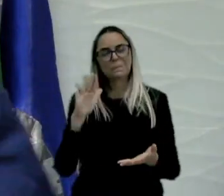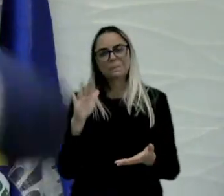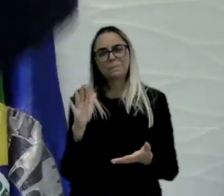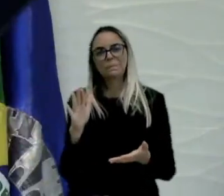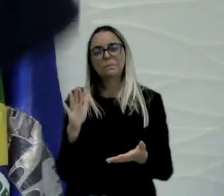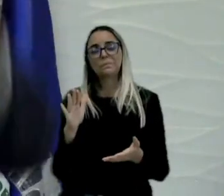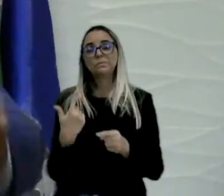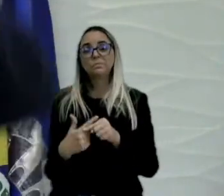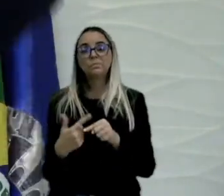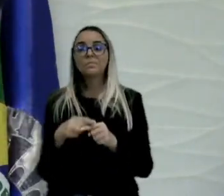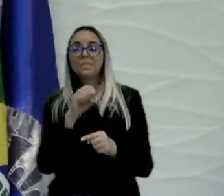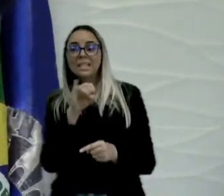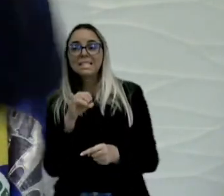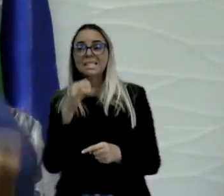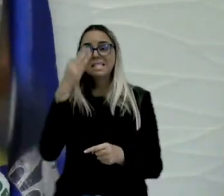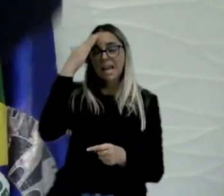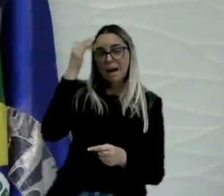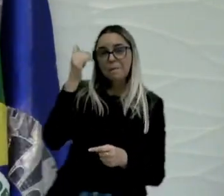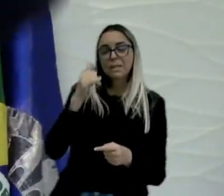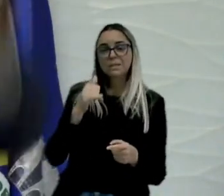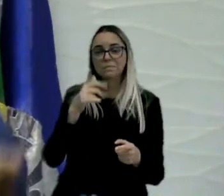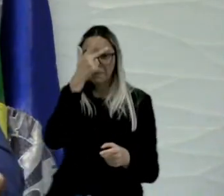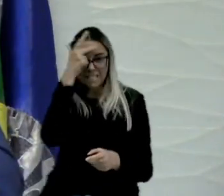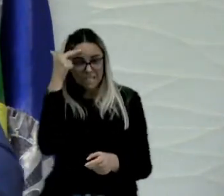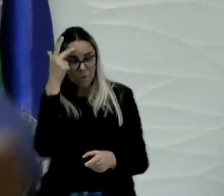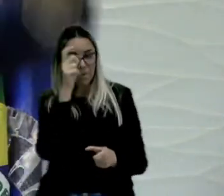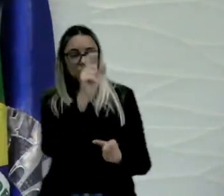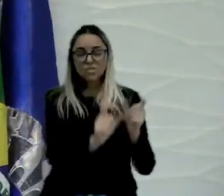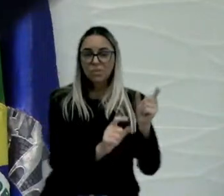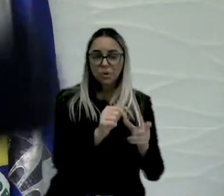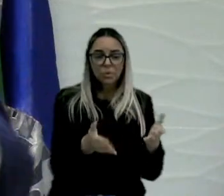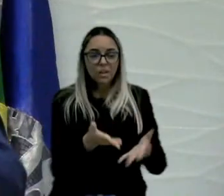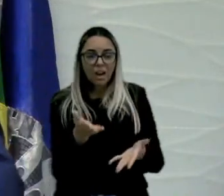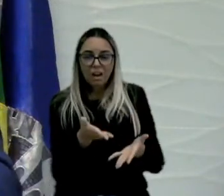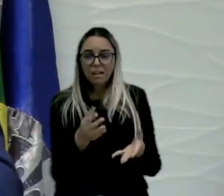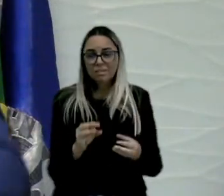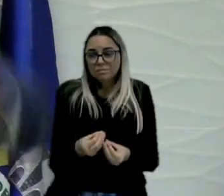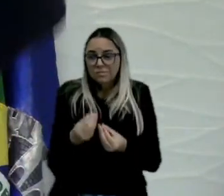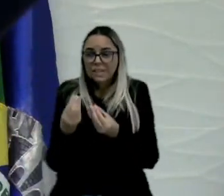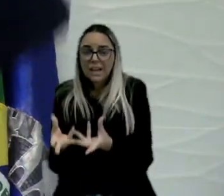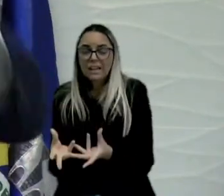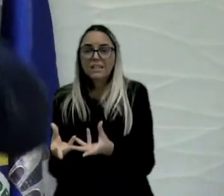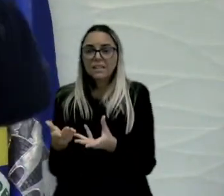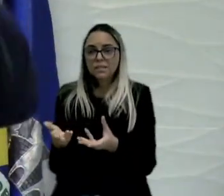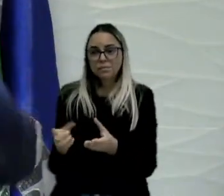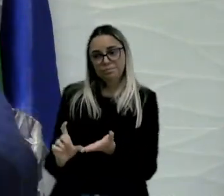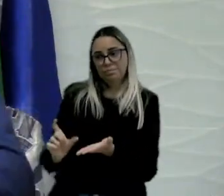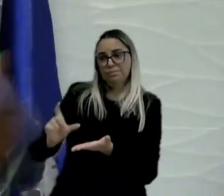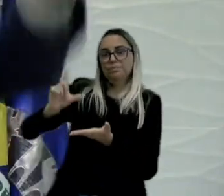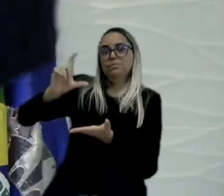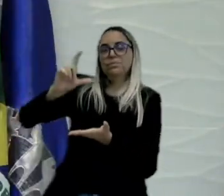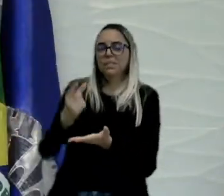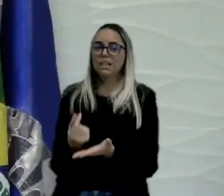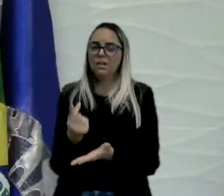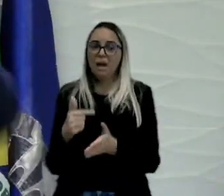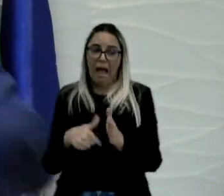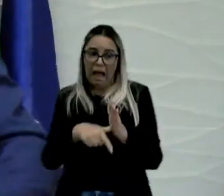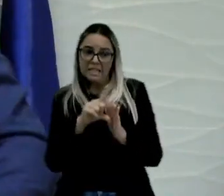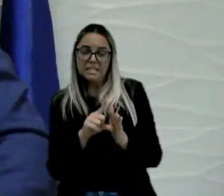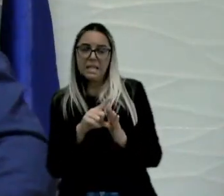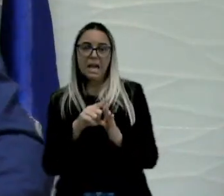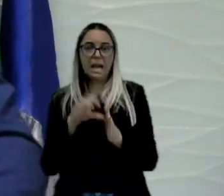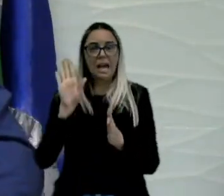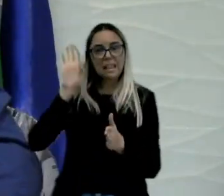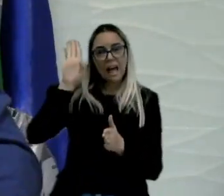gente não vive oferta oferecendo Fortuna a pré-candidato para levar